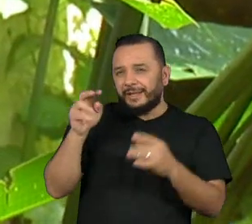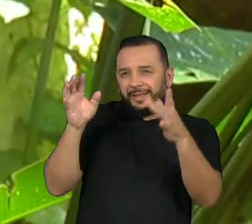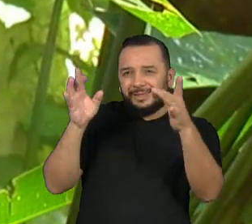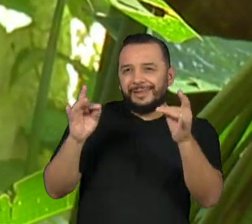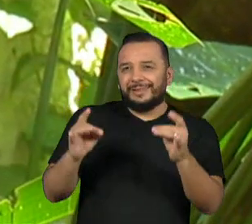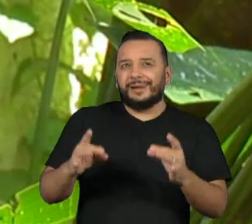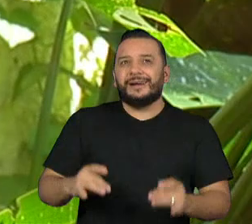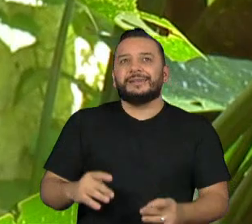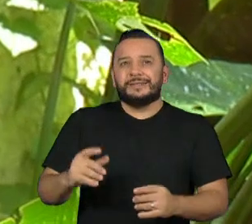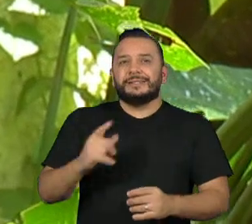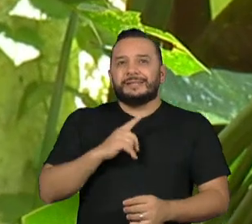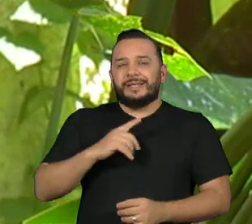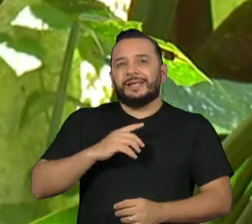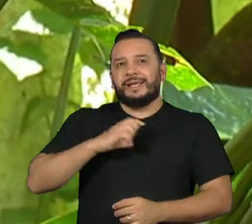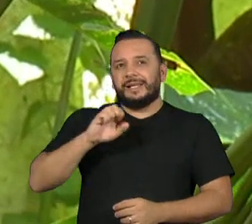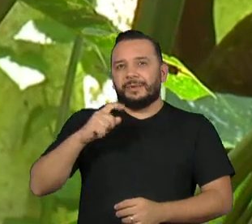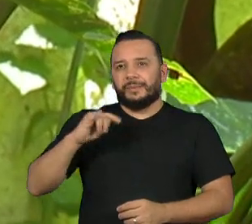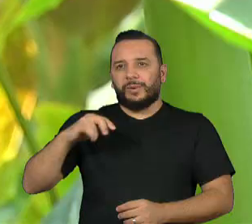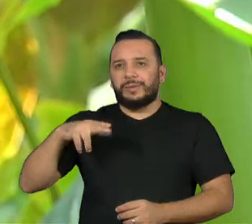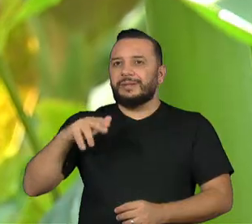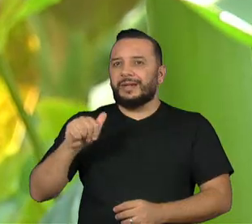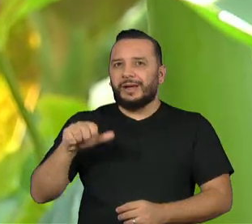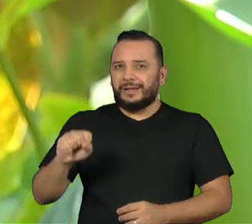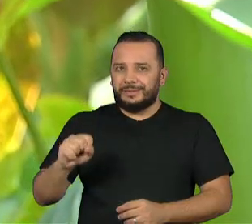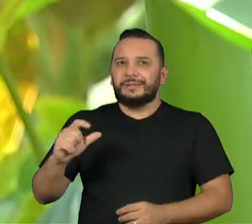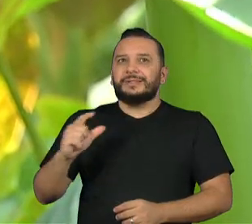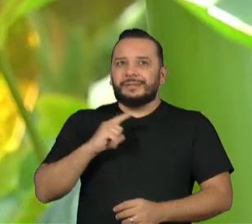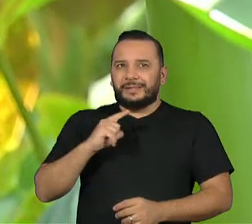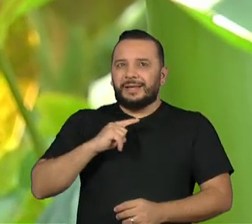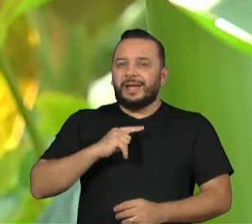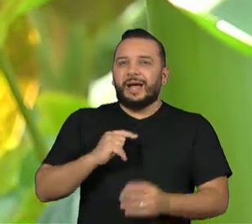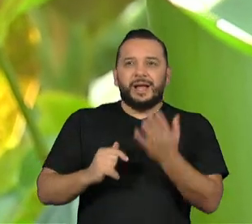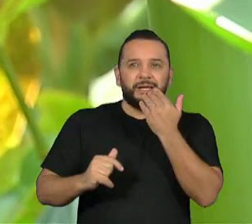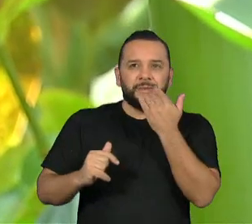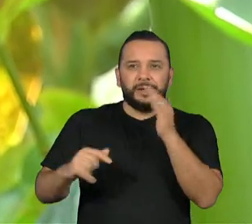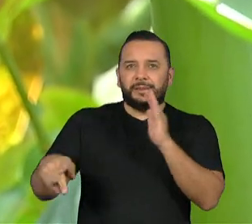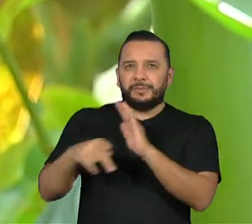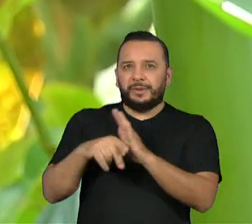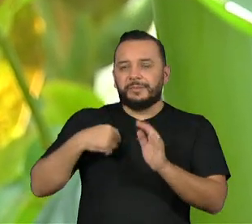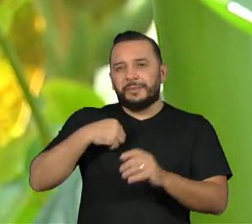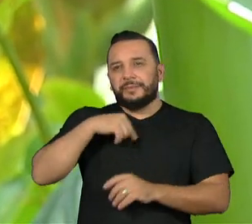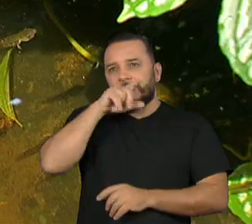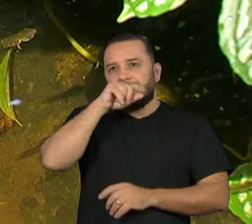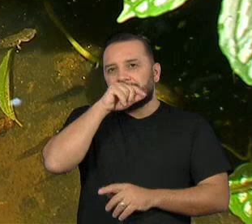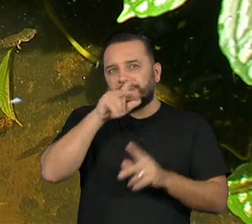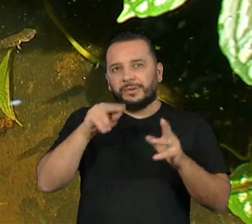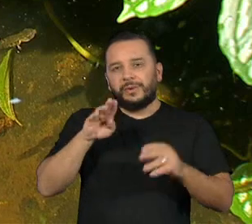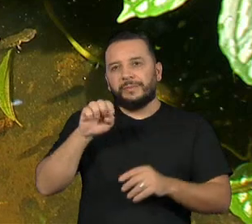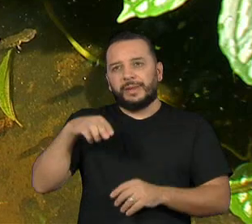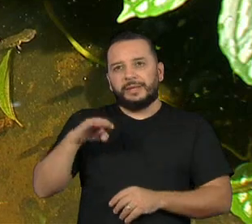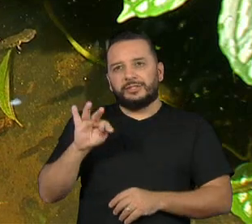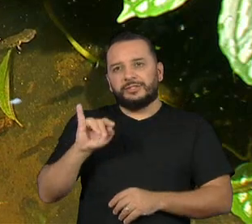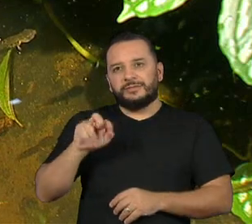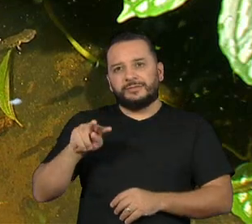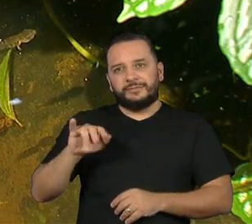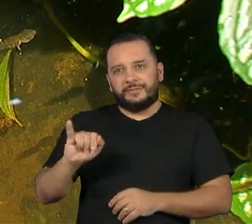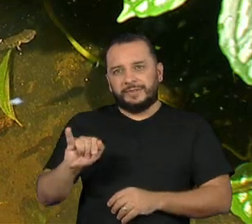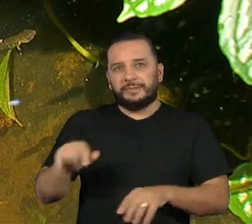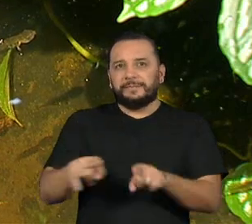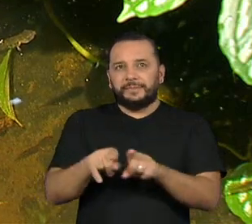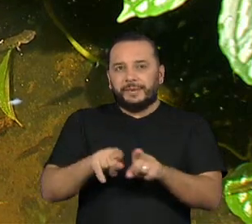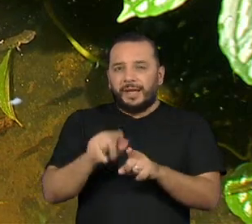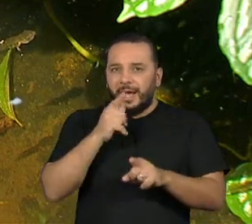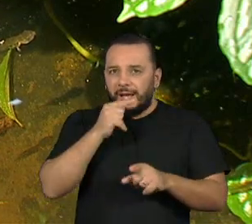detalhes. As helicônias oferecem seiva como alimento para pássaros como o bem-te-vi. Na água limpa,